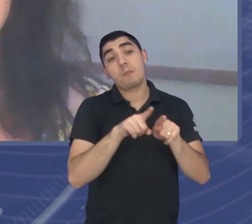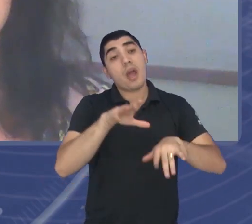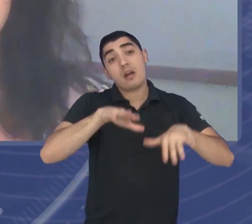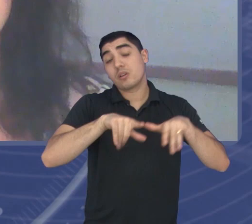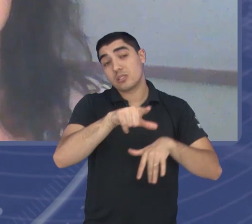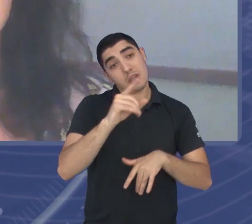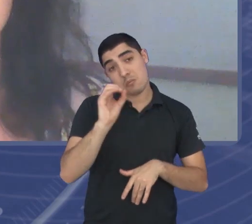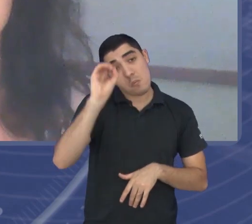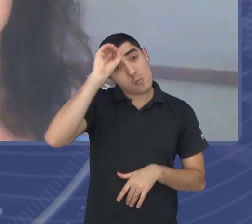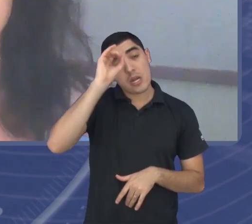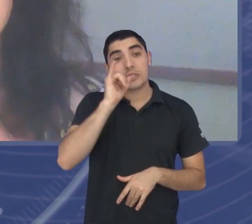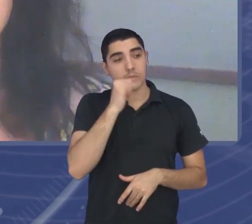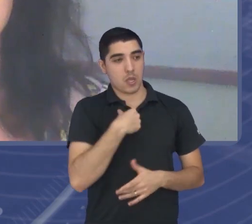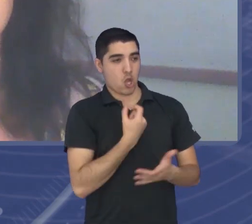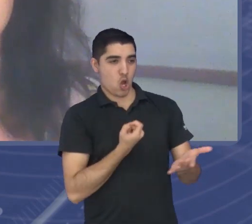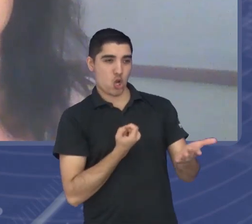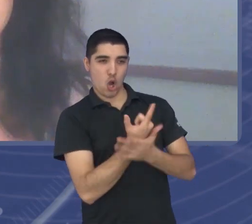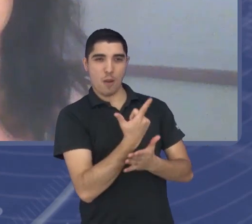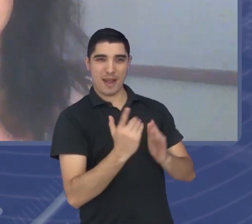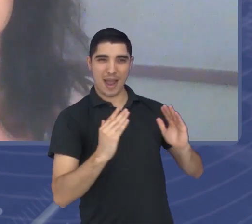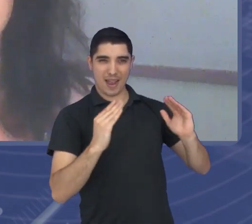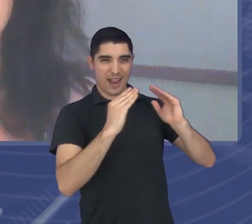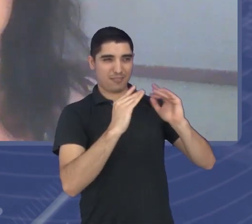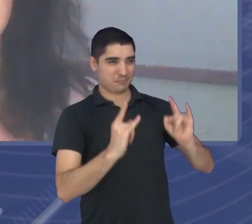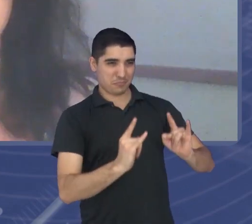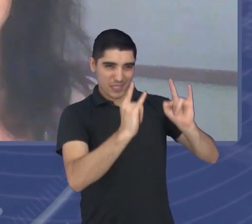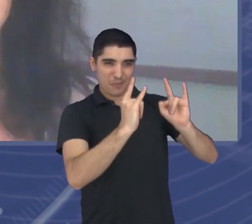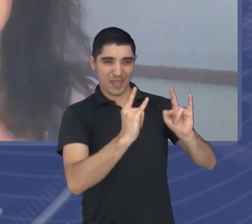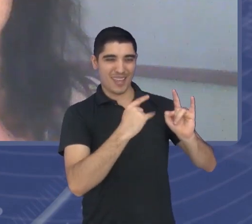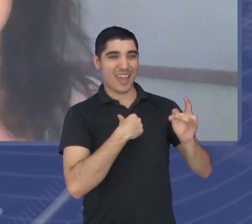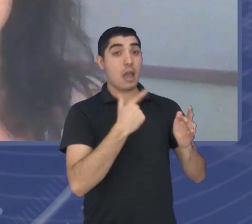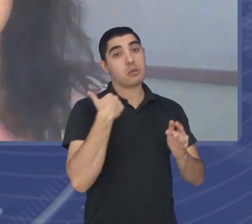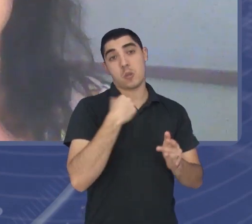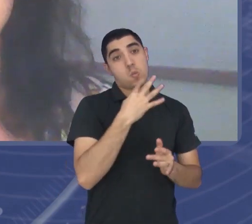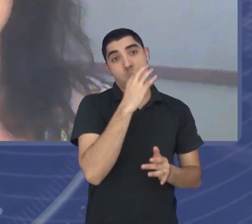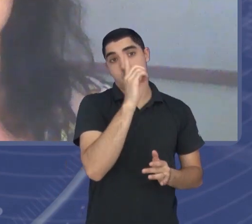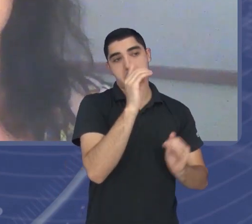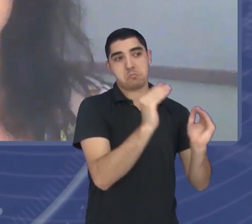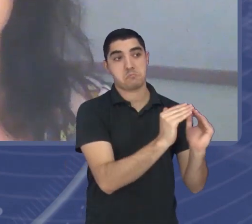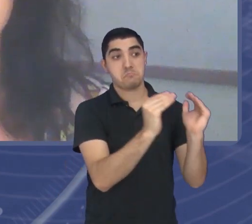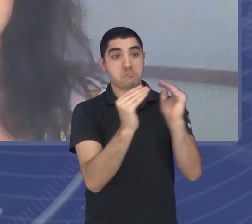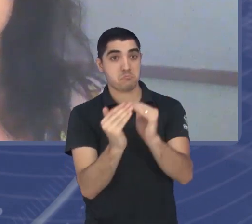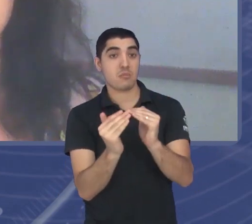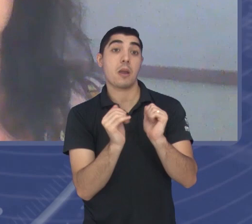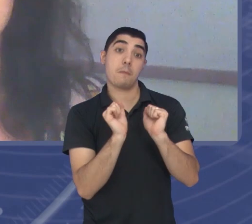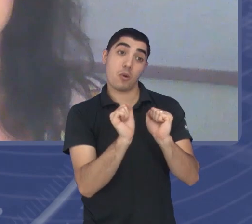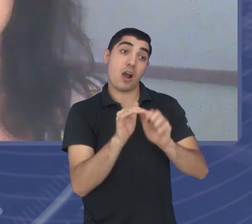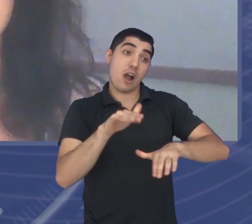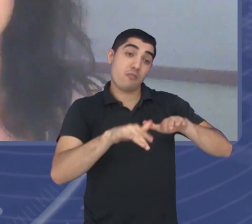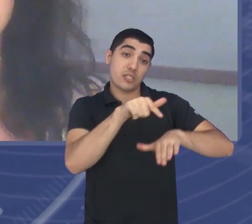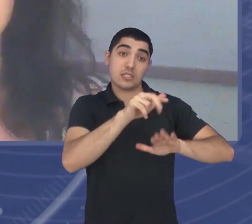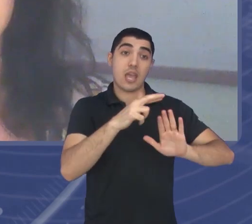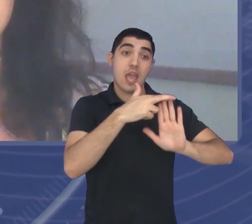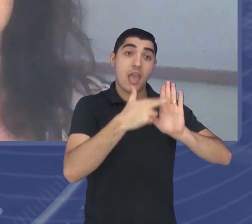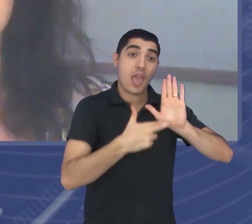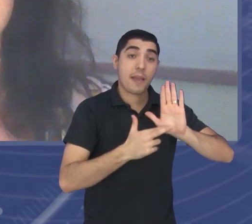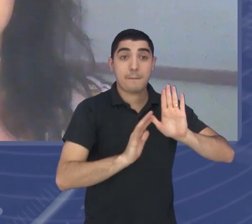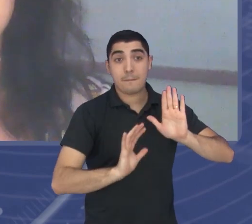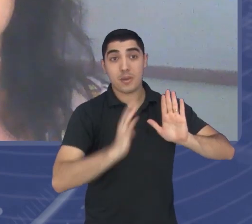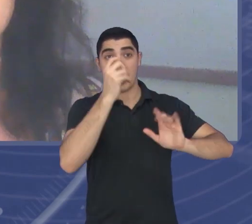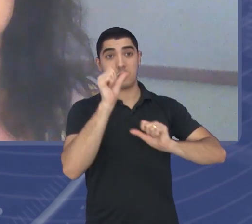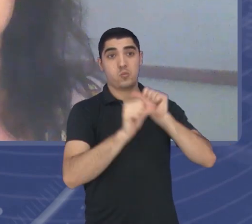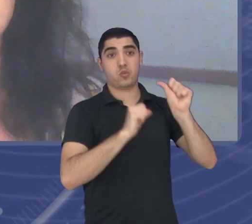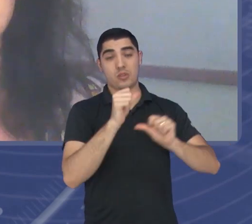ou compra o condomínio, você não sabe quem vai ser o seu vizinho, as regras podem mudar de repente, de uma hora para